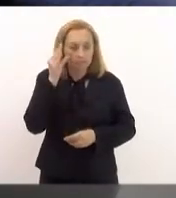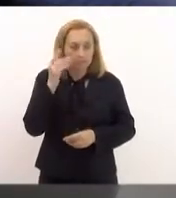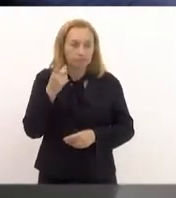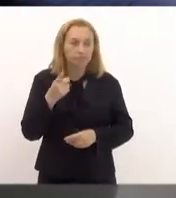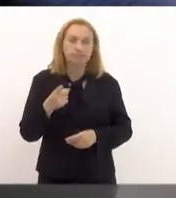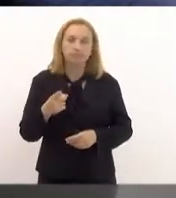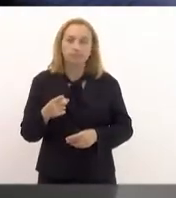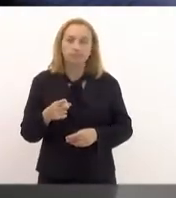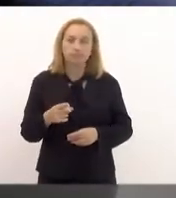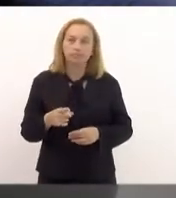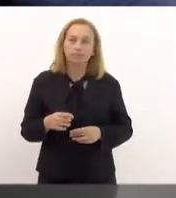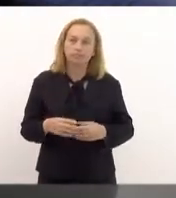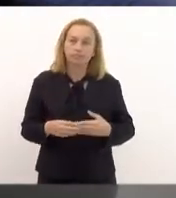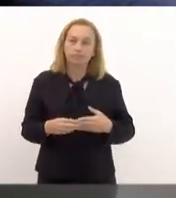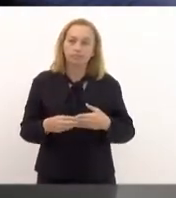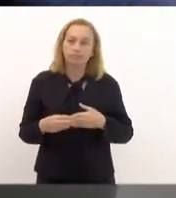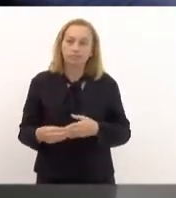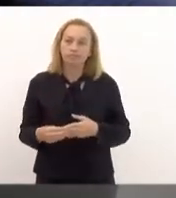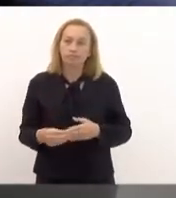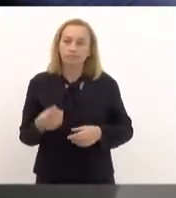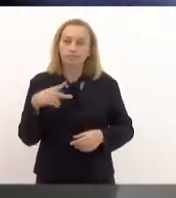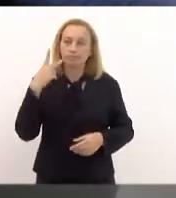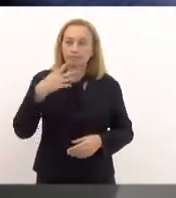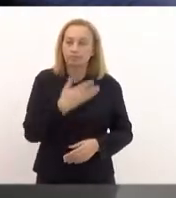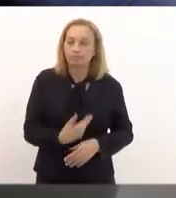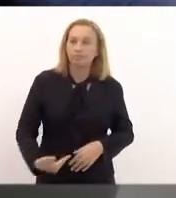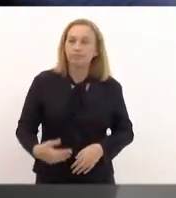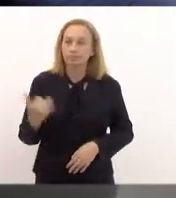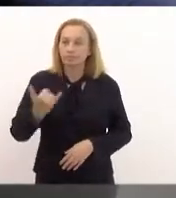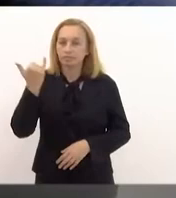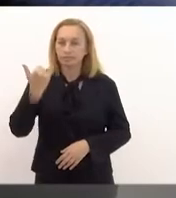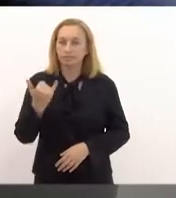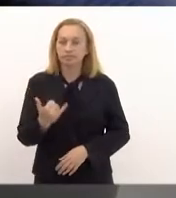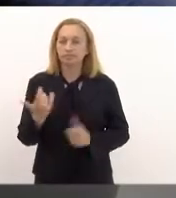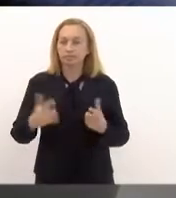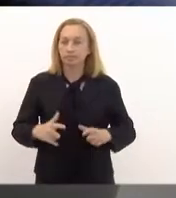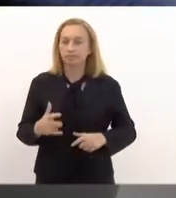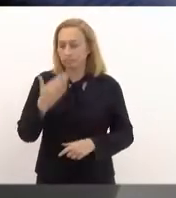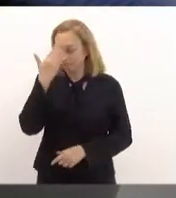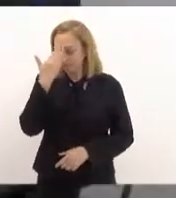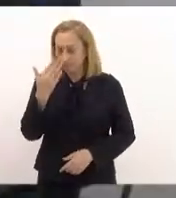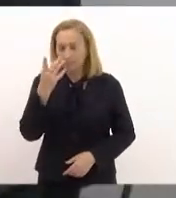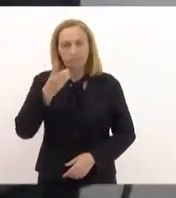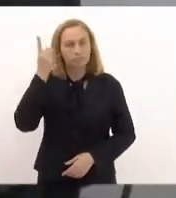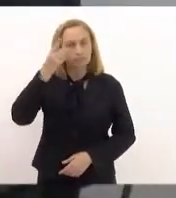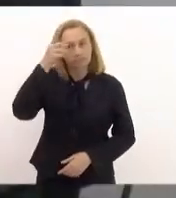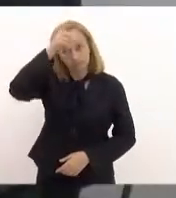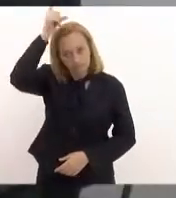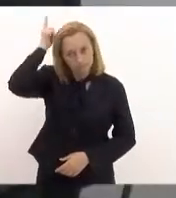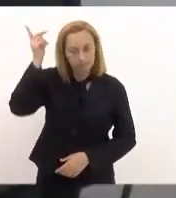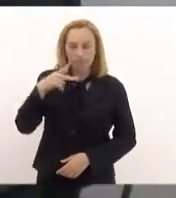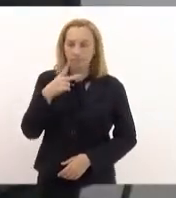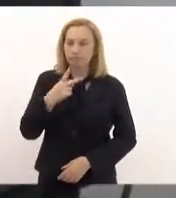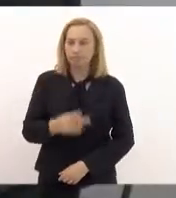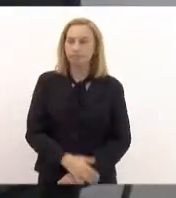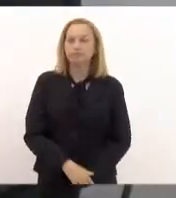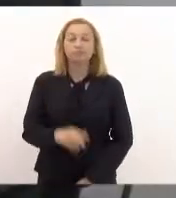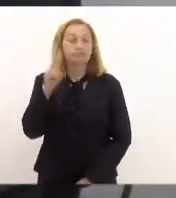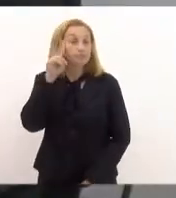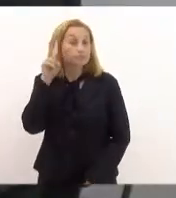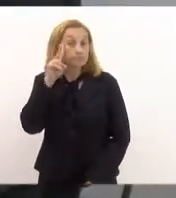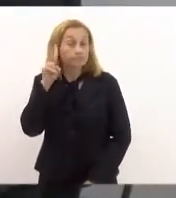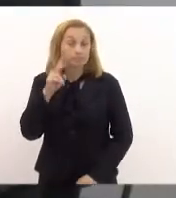políticas públicas, porque eu acho que isso é muito importante para a região metropolitana. Obrigado, eu vou passar para o Luiz Paulo para fazer uma observação, apenas lembrando